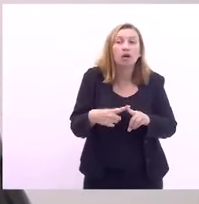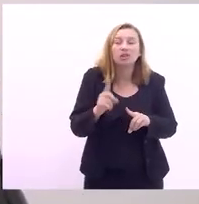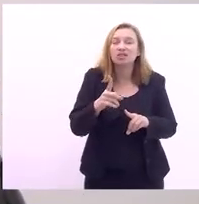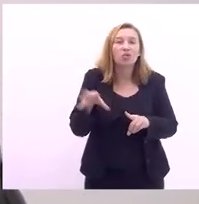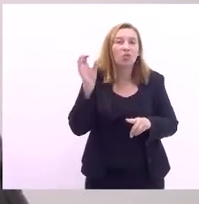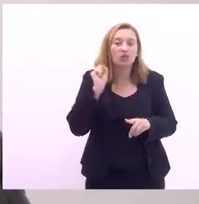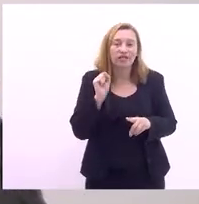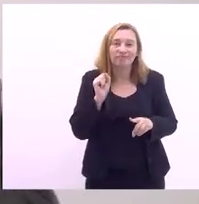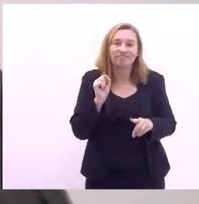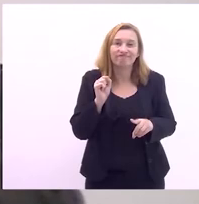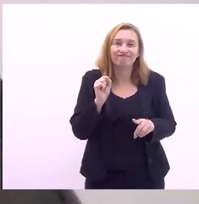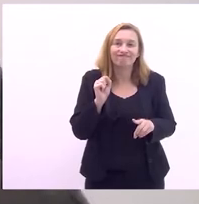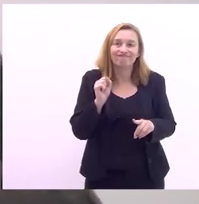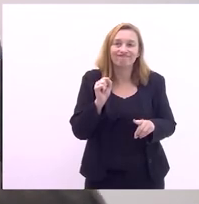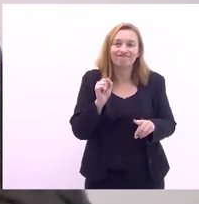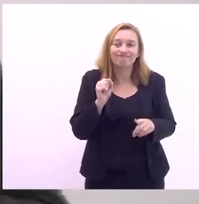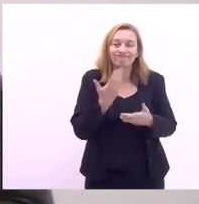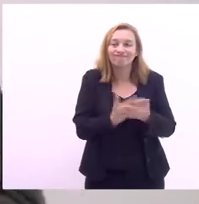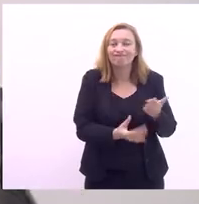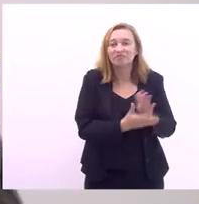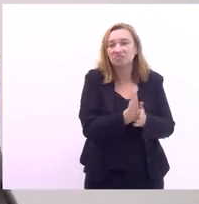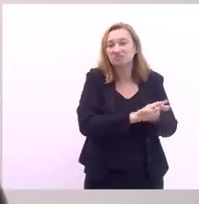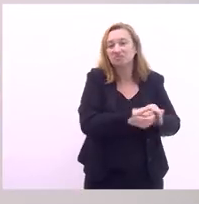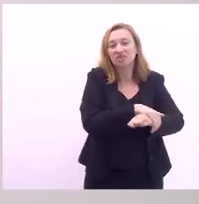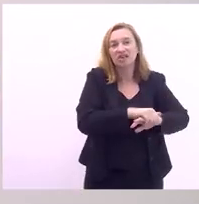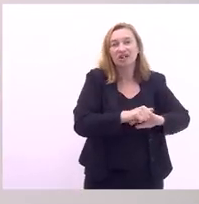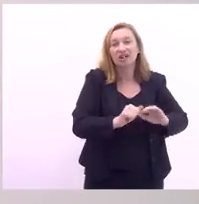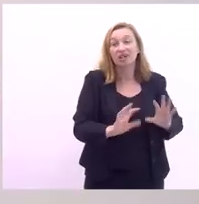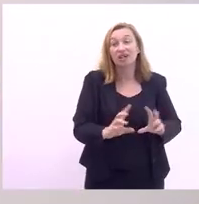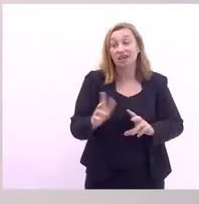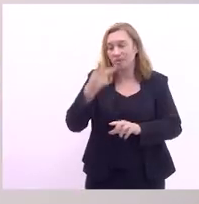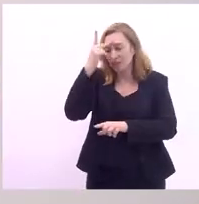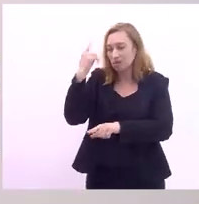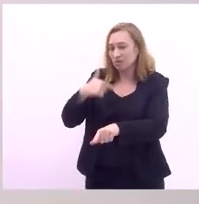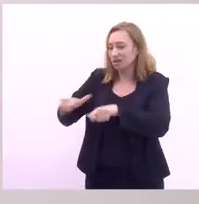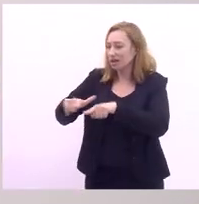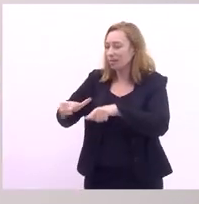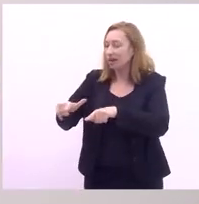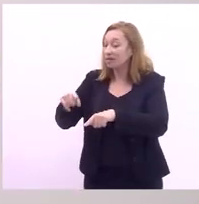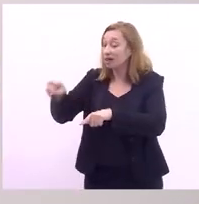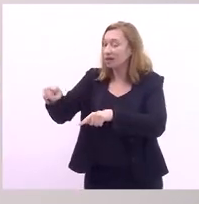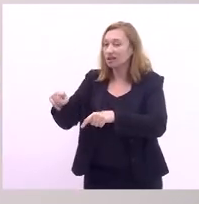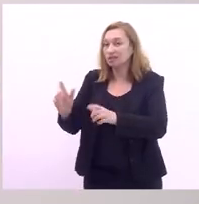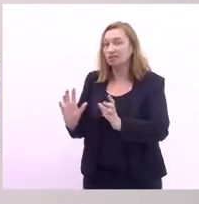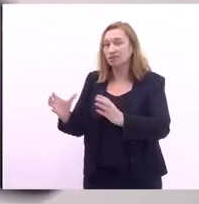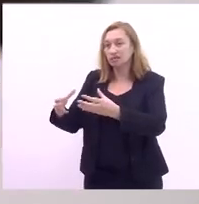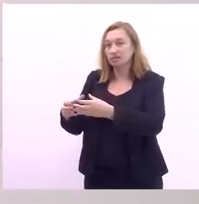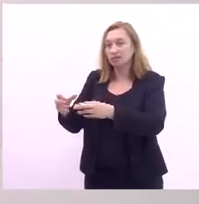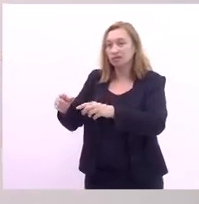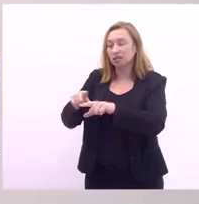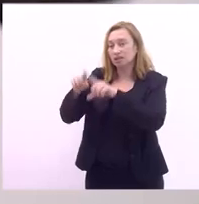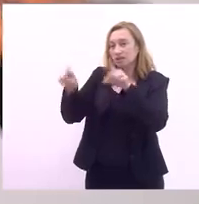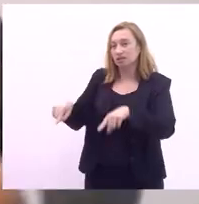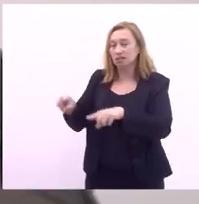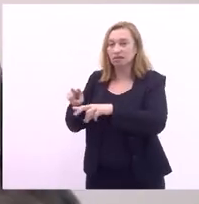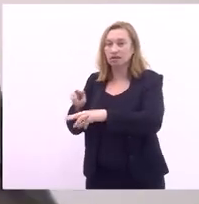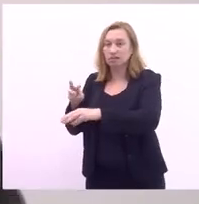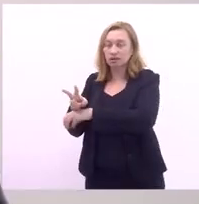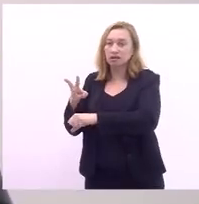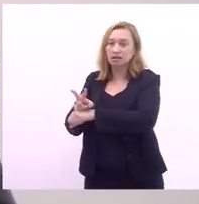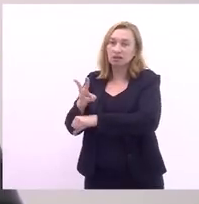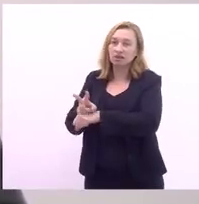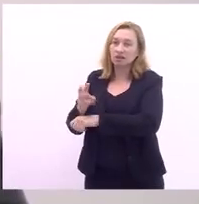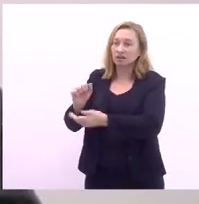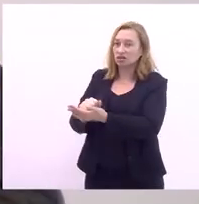ouvir. Lava as mãos. E os empregados daquela empresa terceirizada, compondo o conjunto de atividade